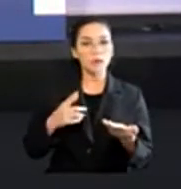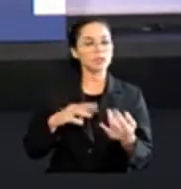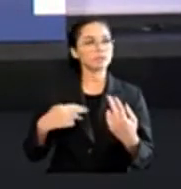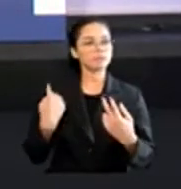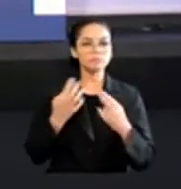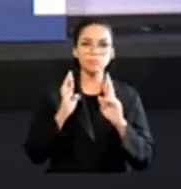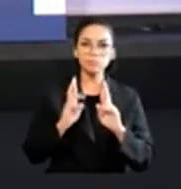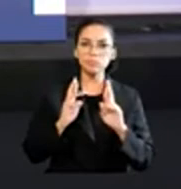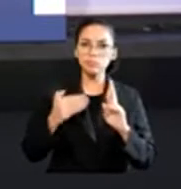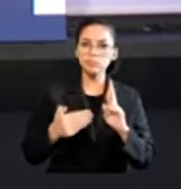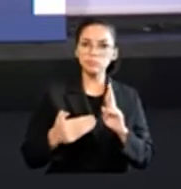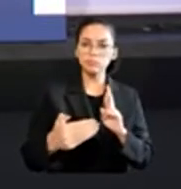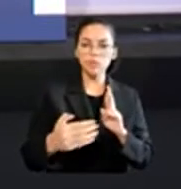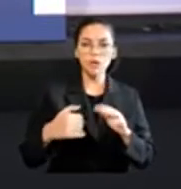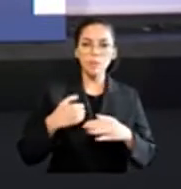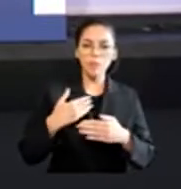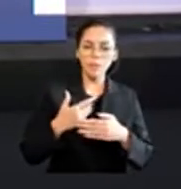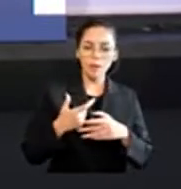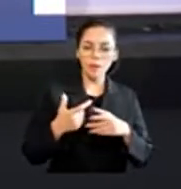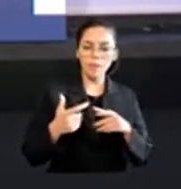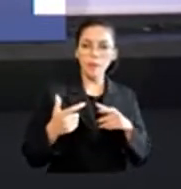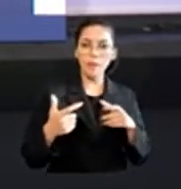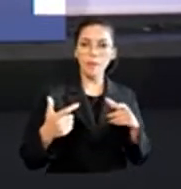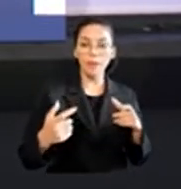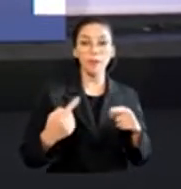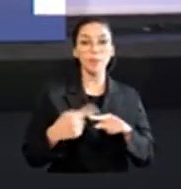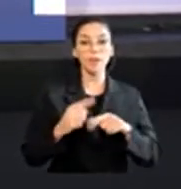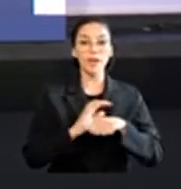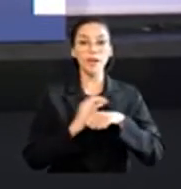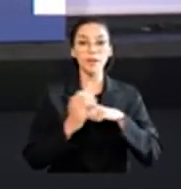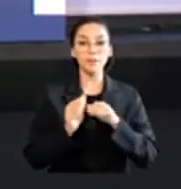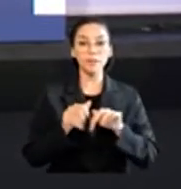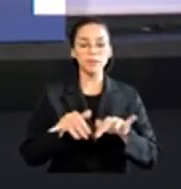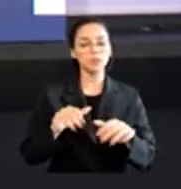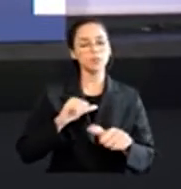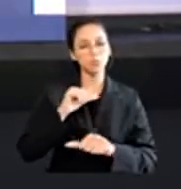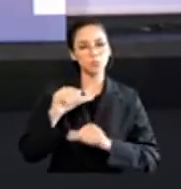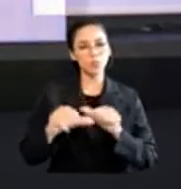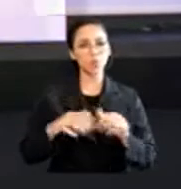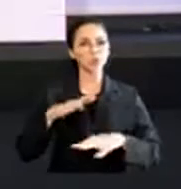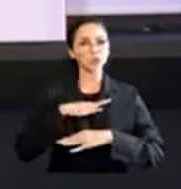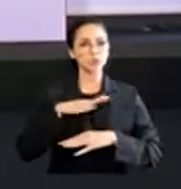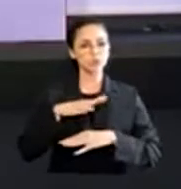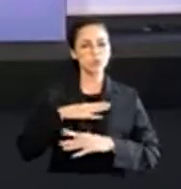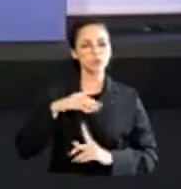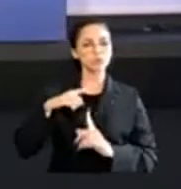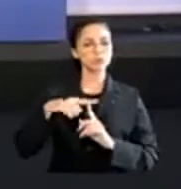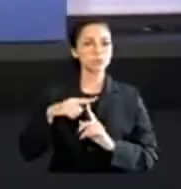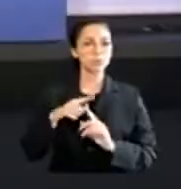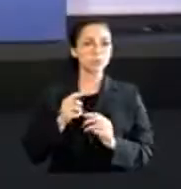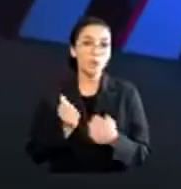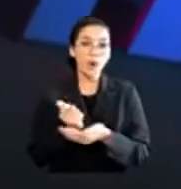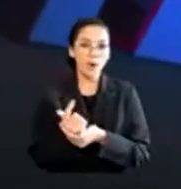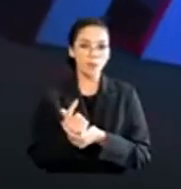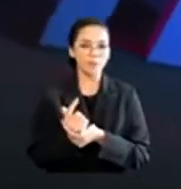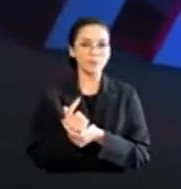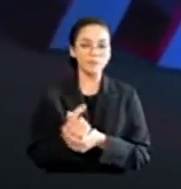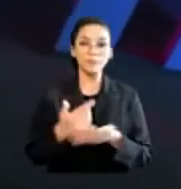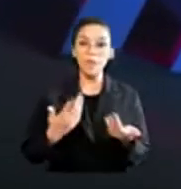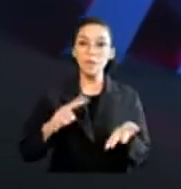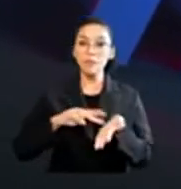mudou definitivamente o padrão de compra desse consumidor. Em outras palavras, isso significa